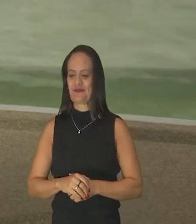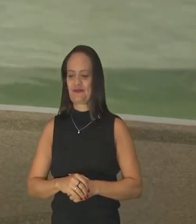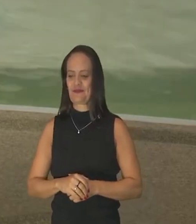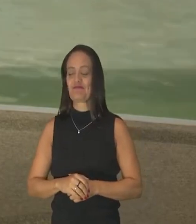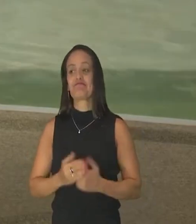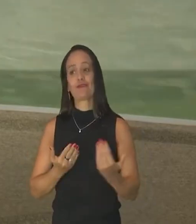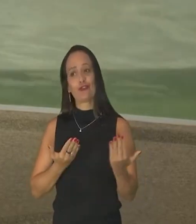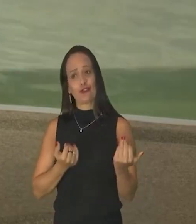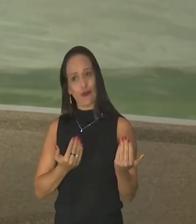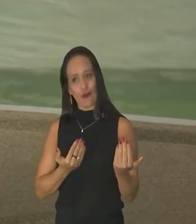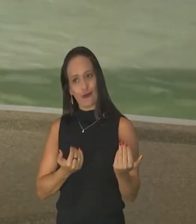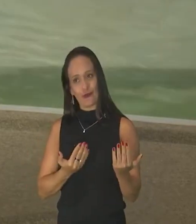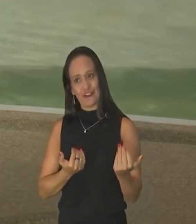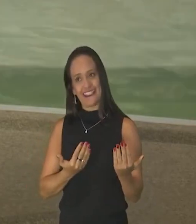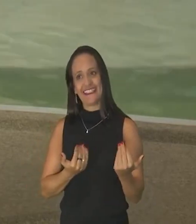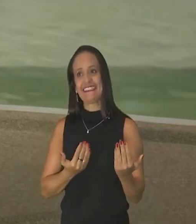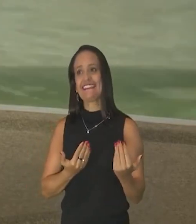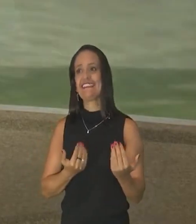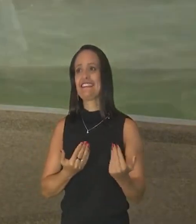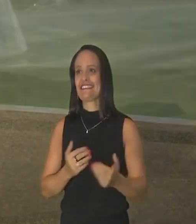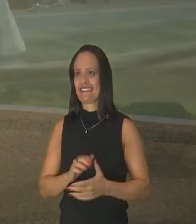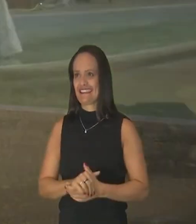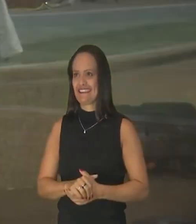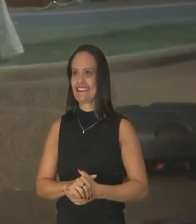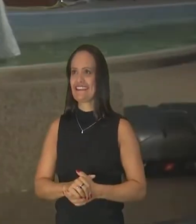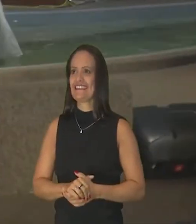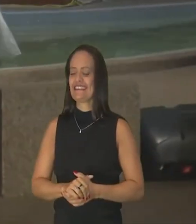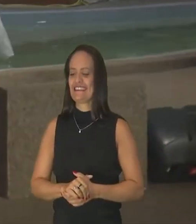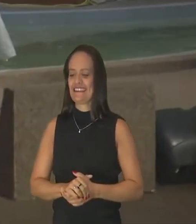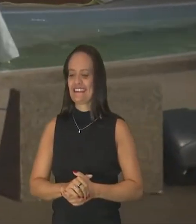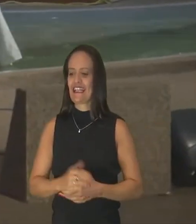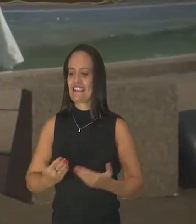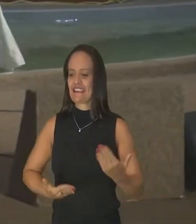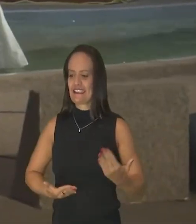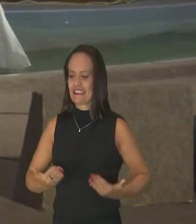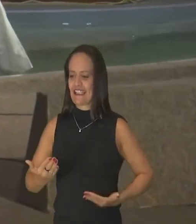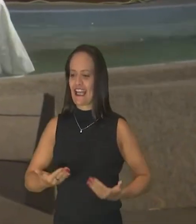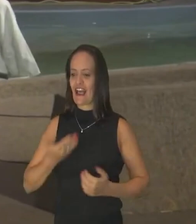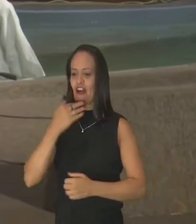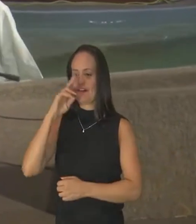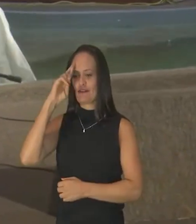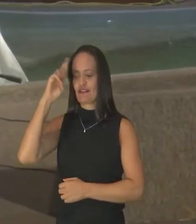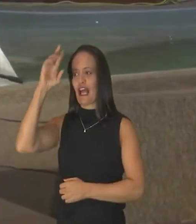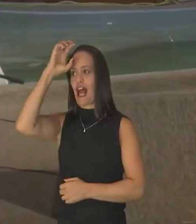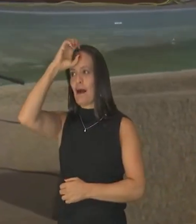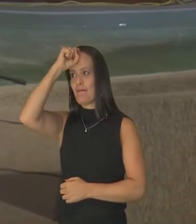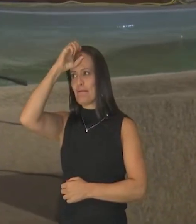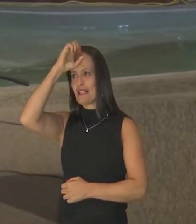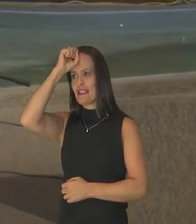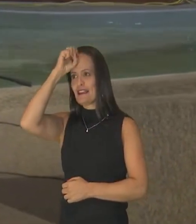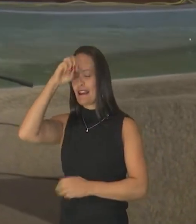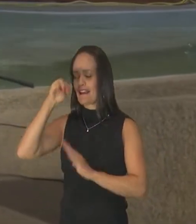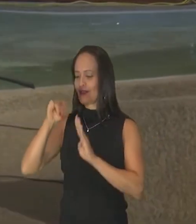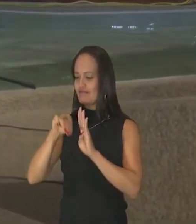mais um jovem, mais um servo do Senhor, aprendendo